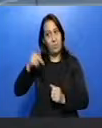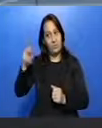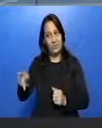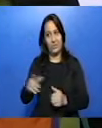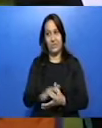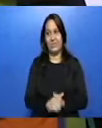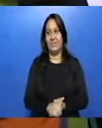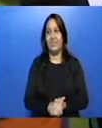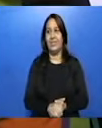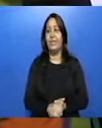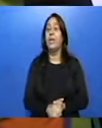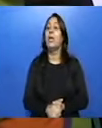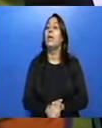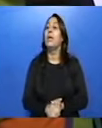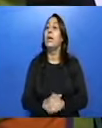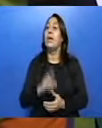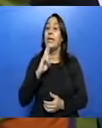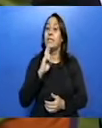Quando